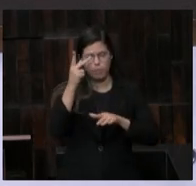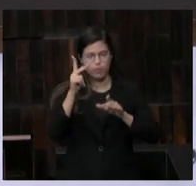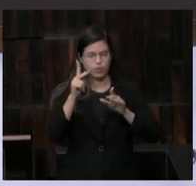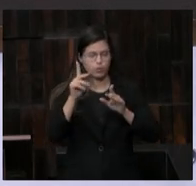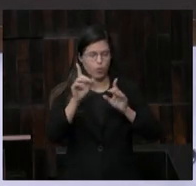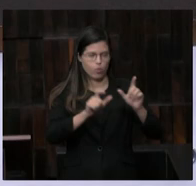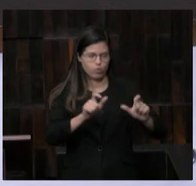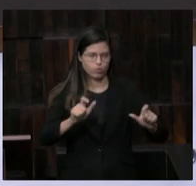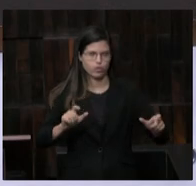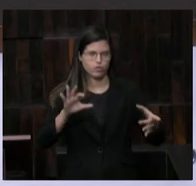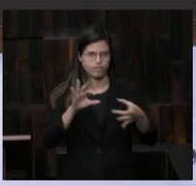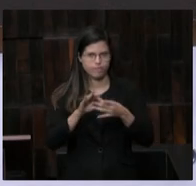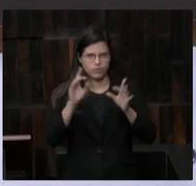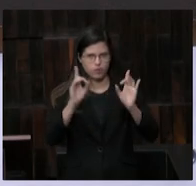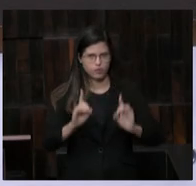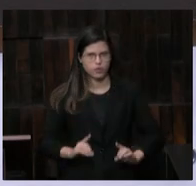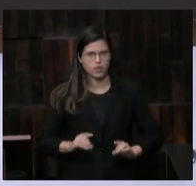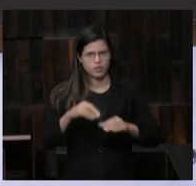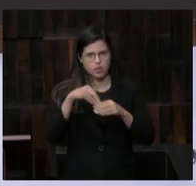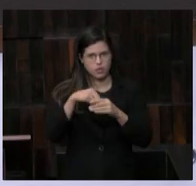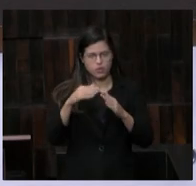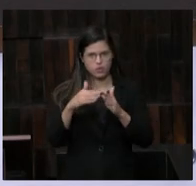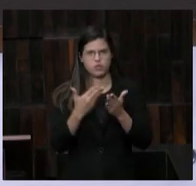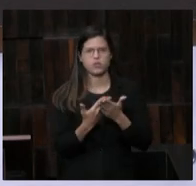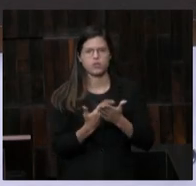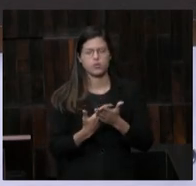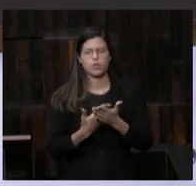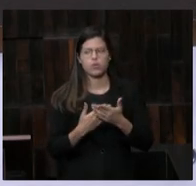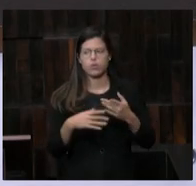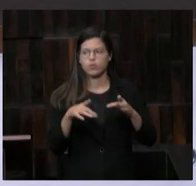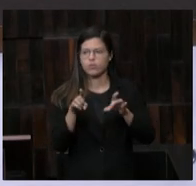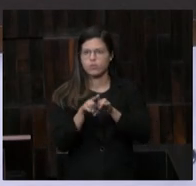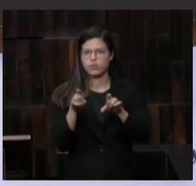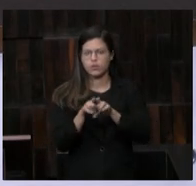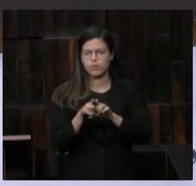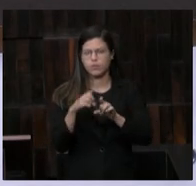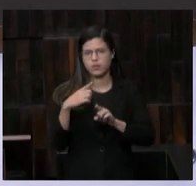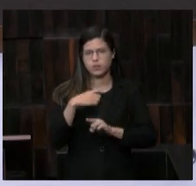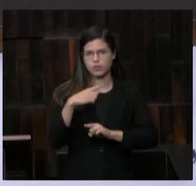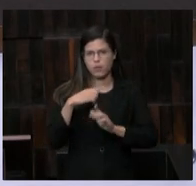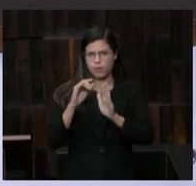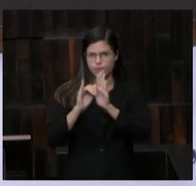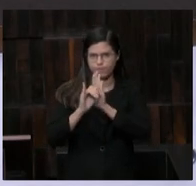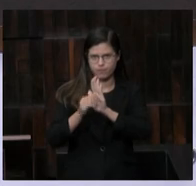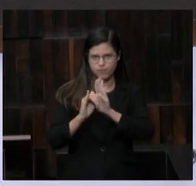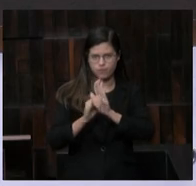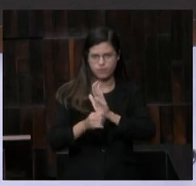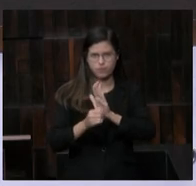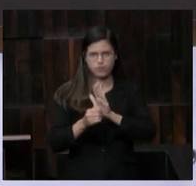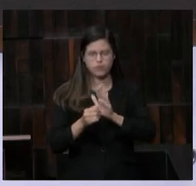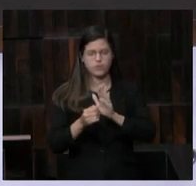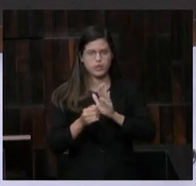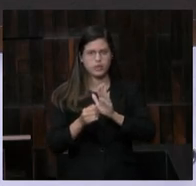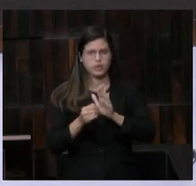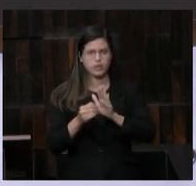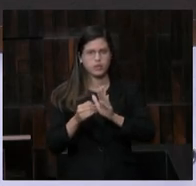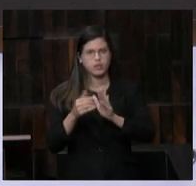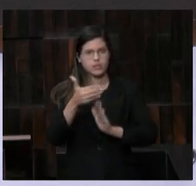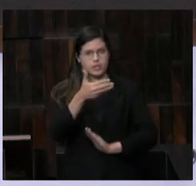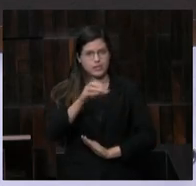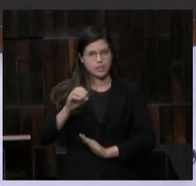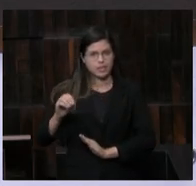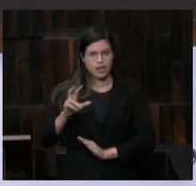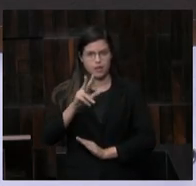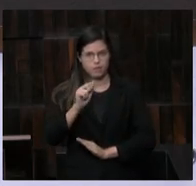deficiência nas escolas. Então, além disso, nós tivemos um edital onde nós abrimos 100 vagas